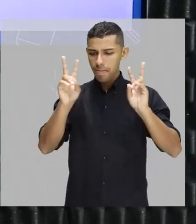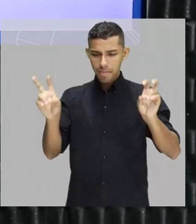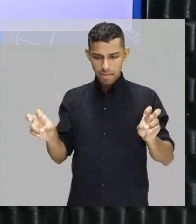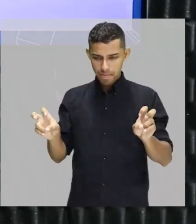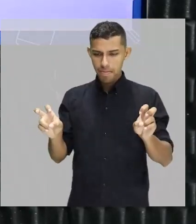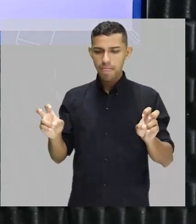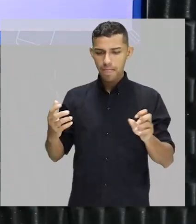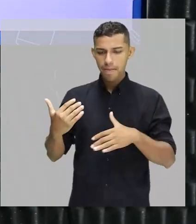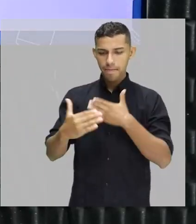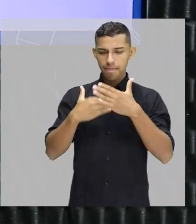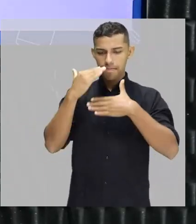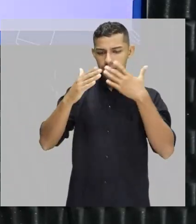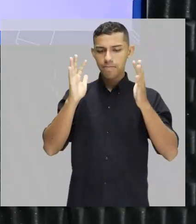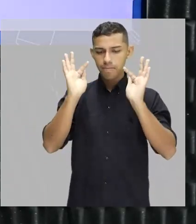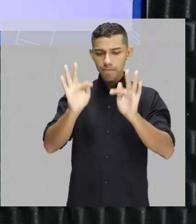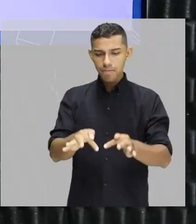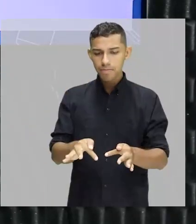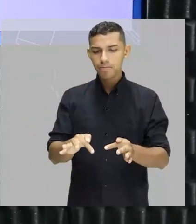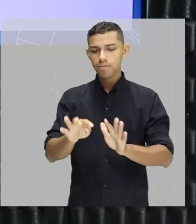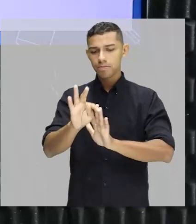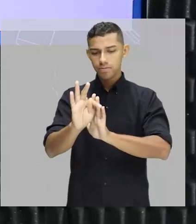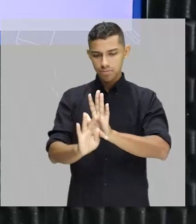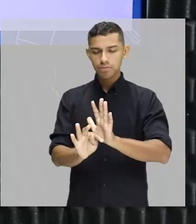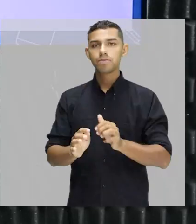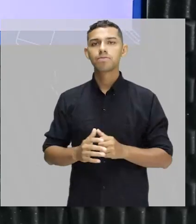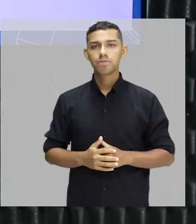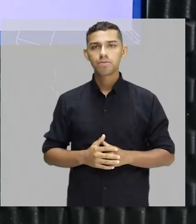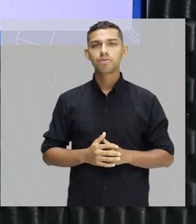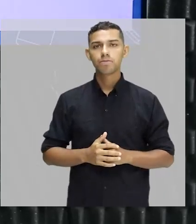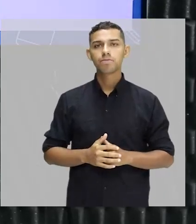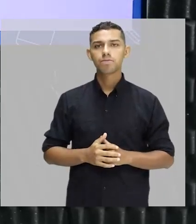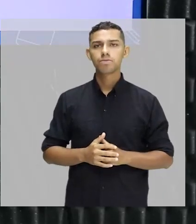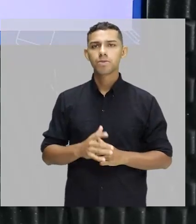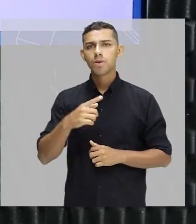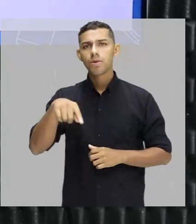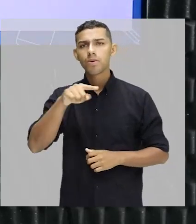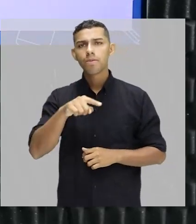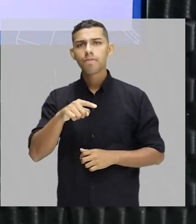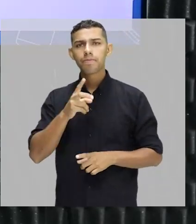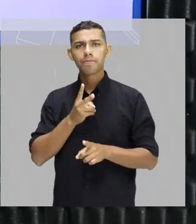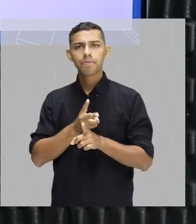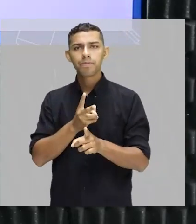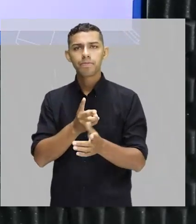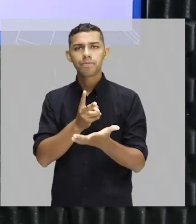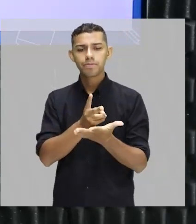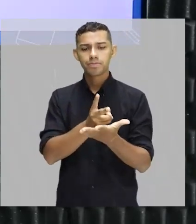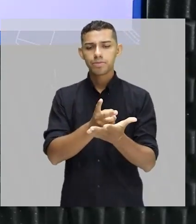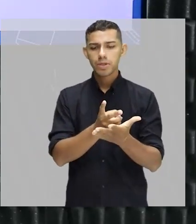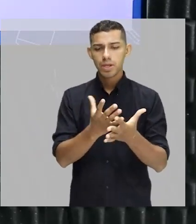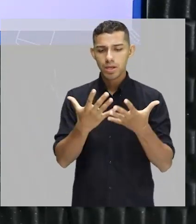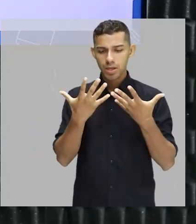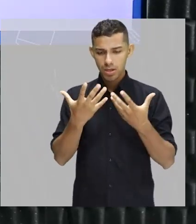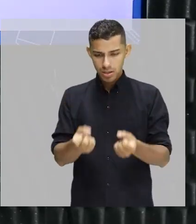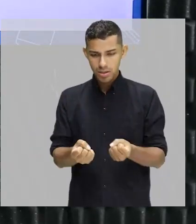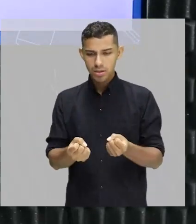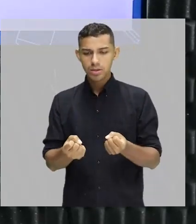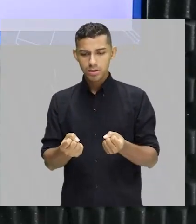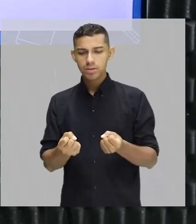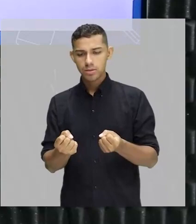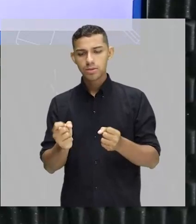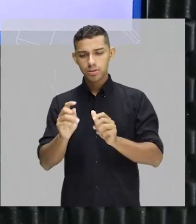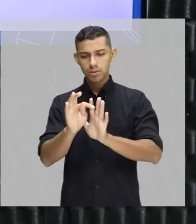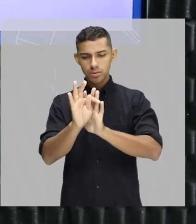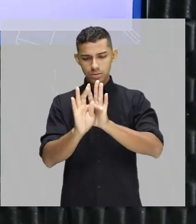ideia desenvolvida no decorrer do texto. Esse é um dos que vocês mais têm que dominar, né? Que é o texto